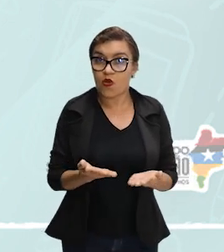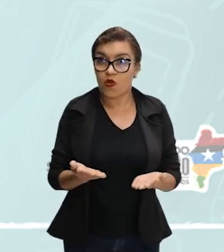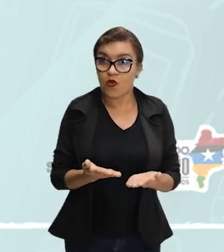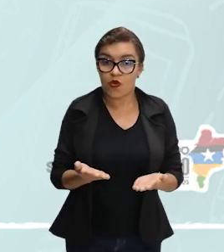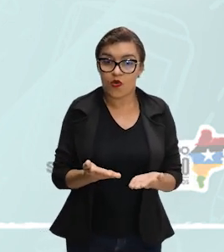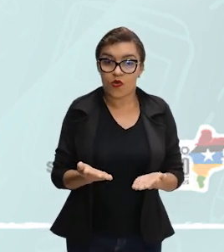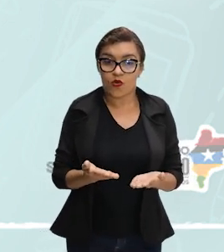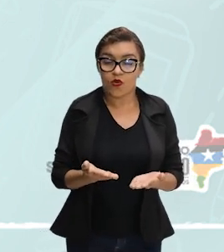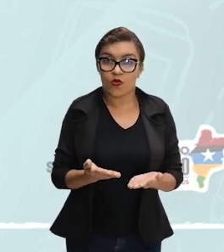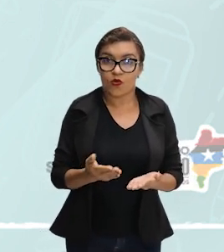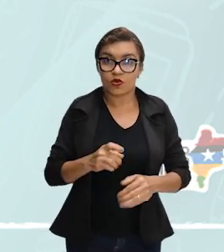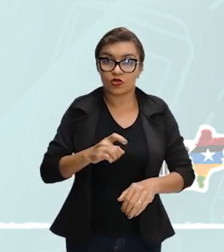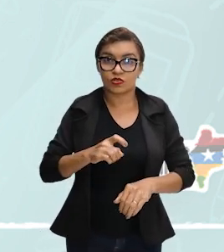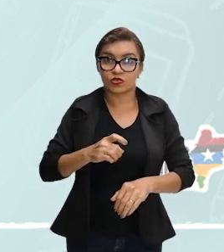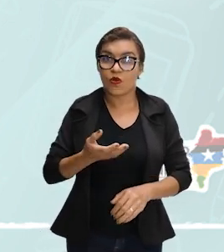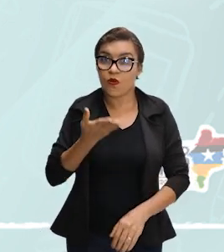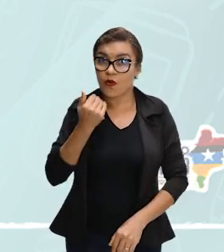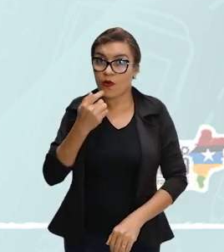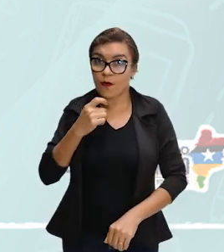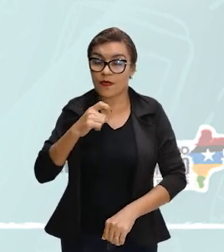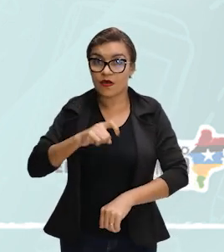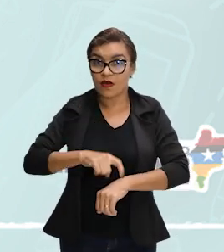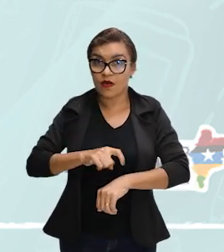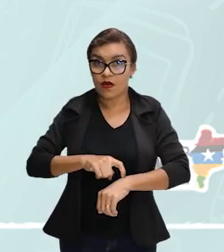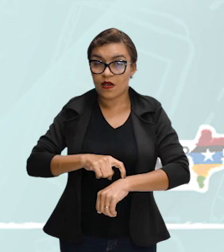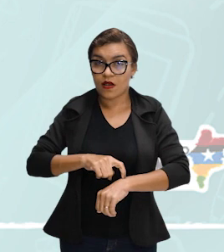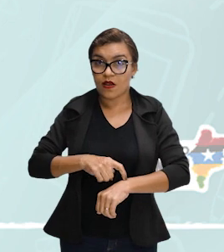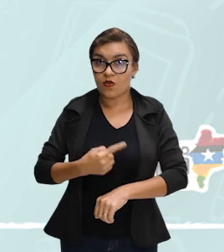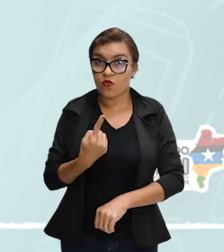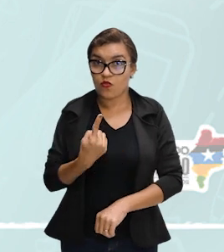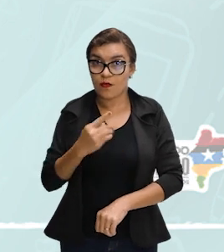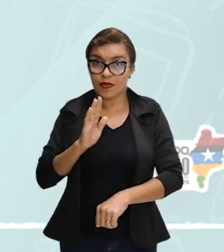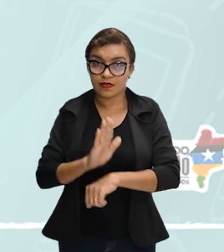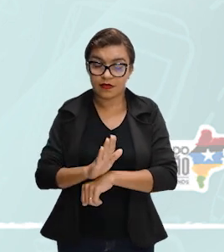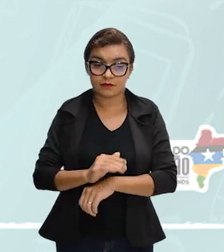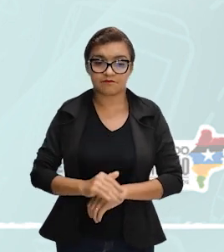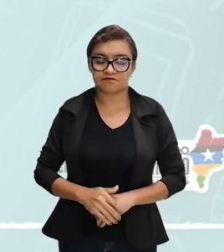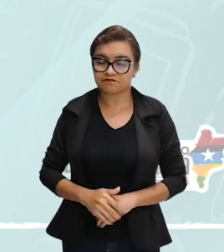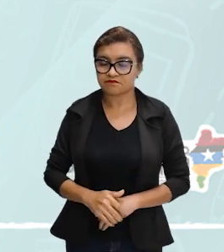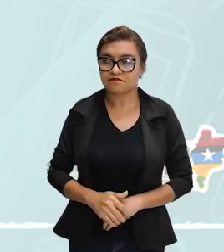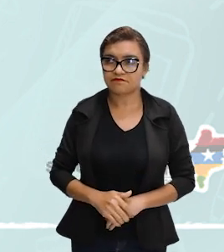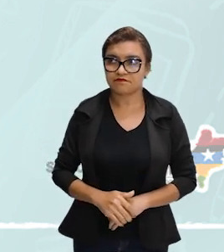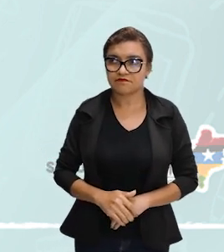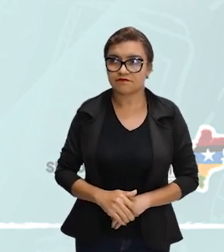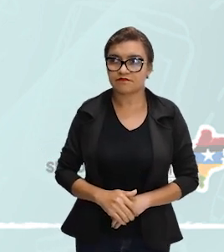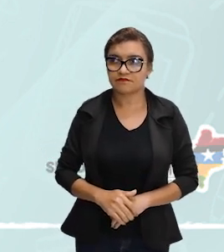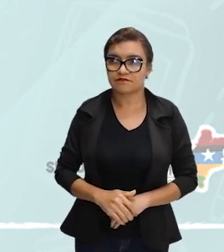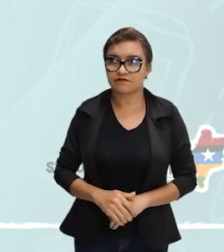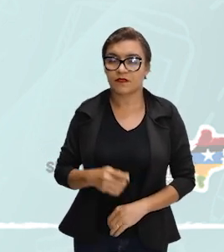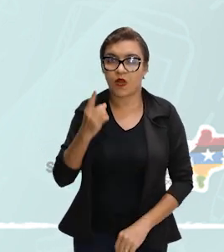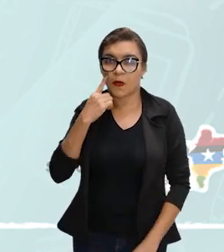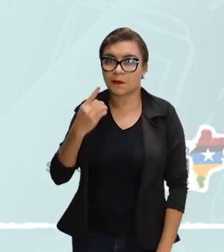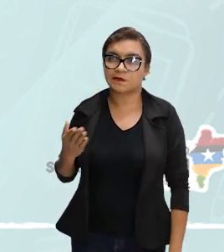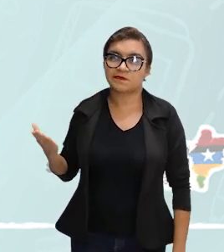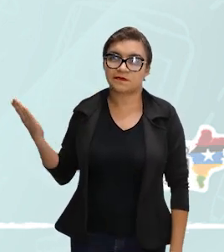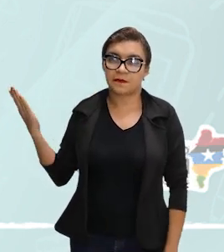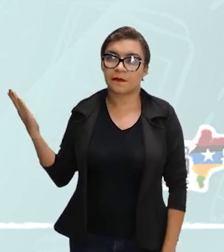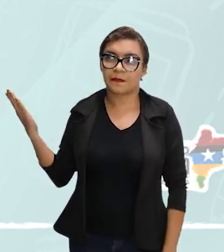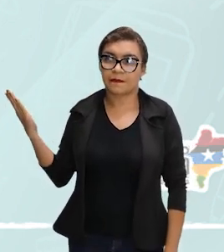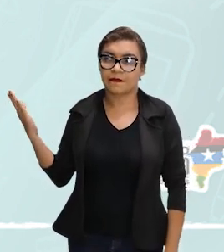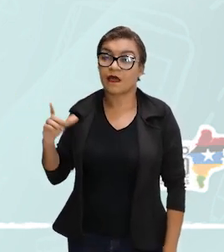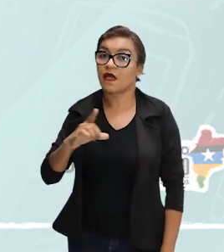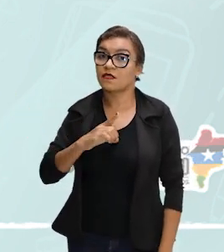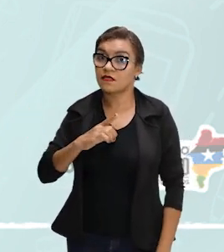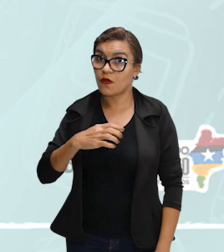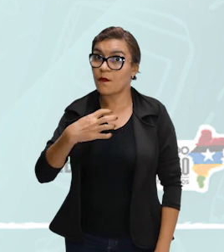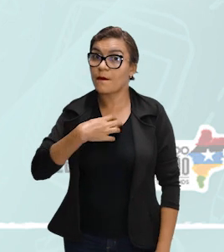uma da tarde, por exemplo. Lúcia te llamará quando haya salido de trabalhar. Aqui eu tenho no